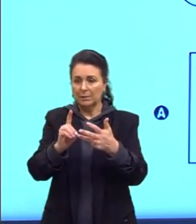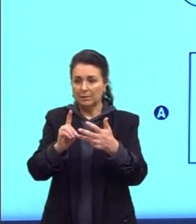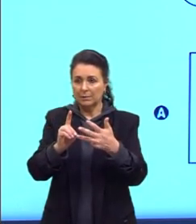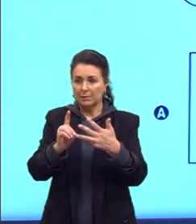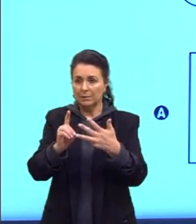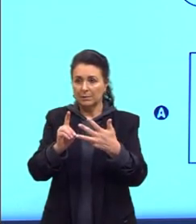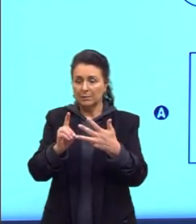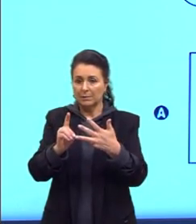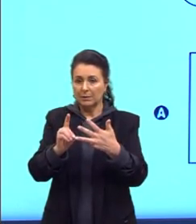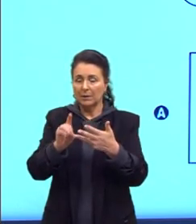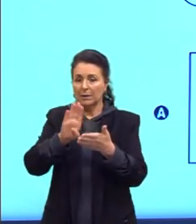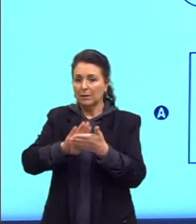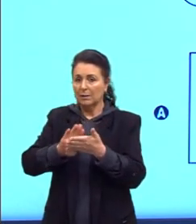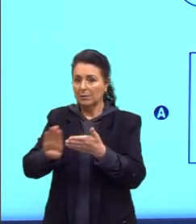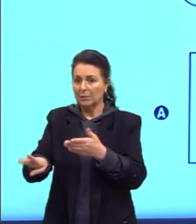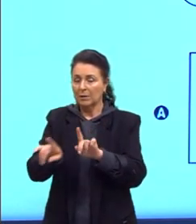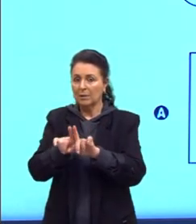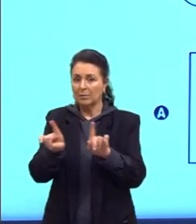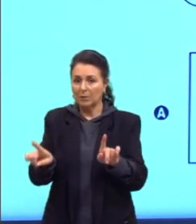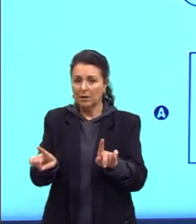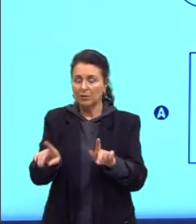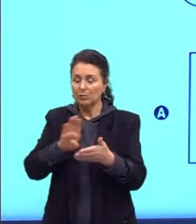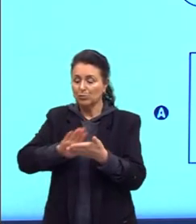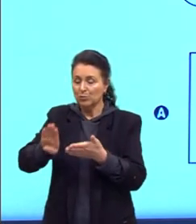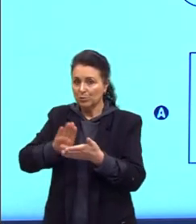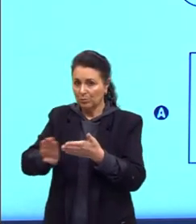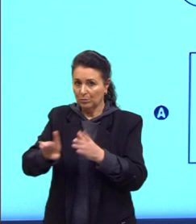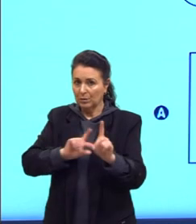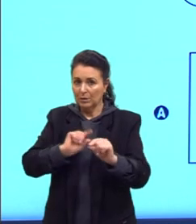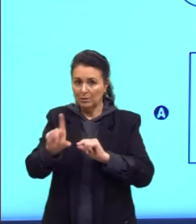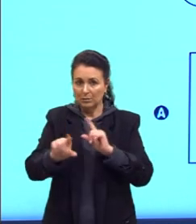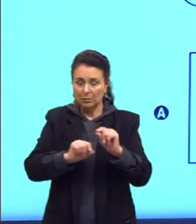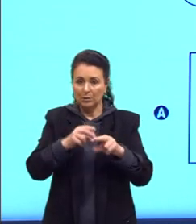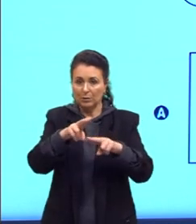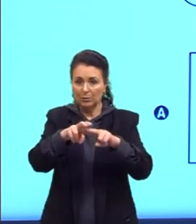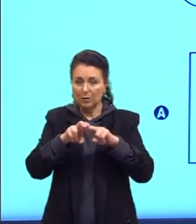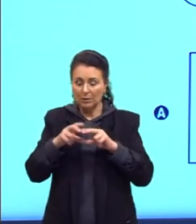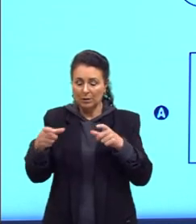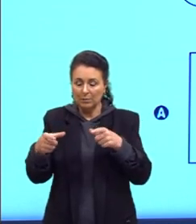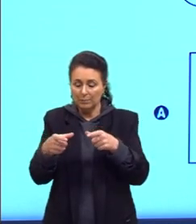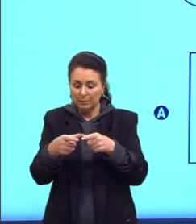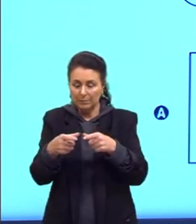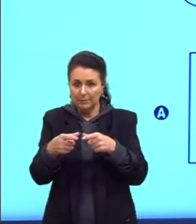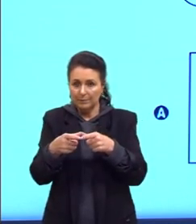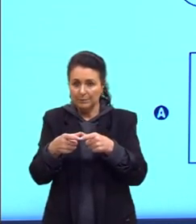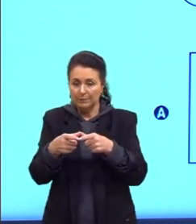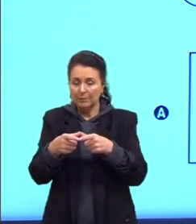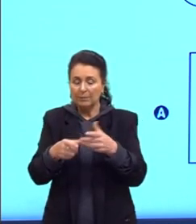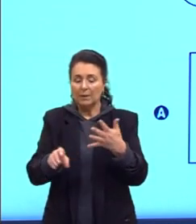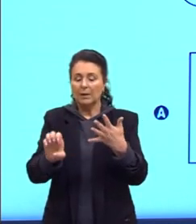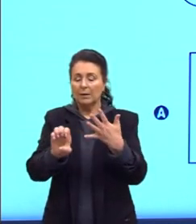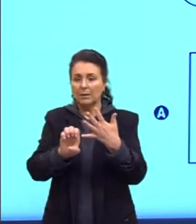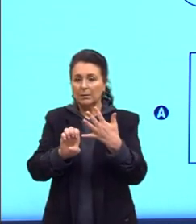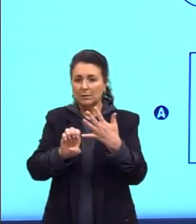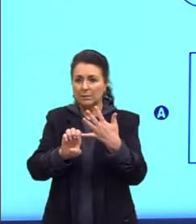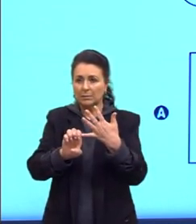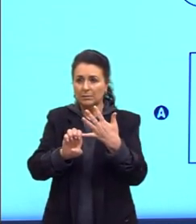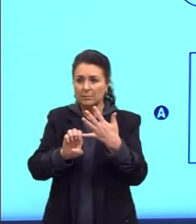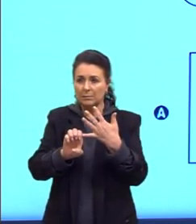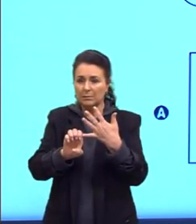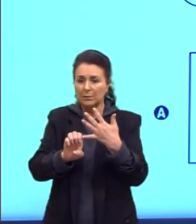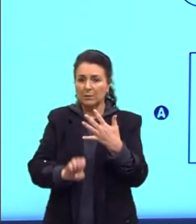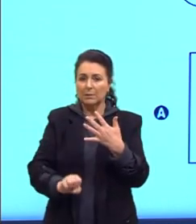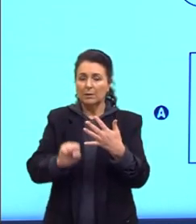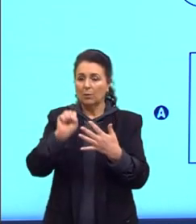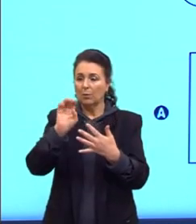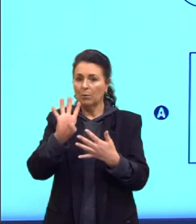ó ele tá fora mas a gente já eliminou essa opção né Por causa da bateria tá e a letra e né